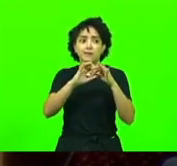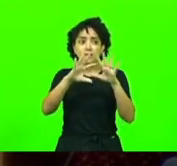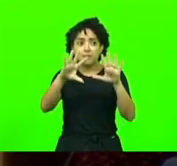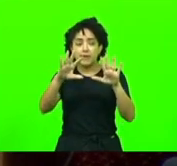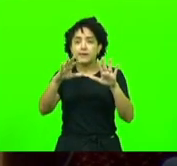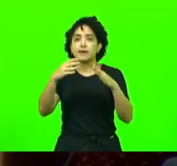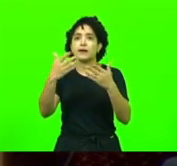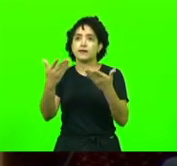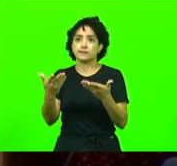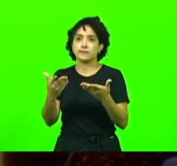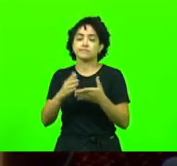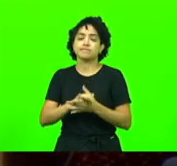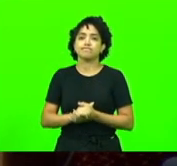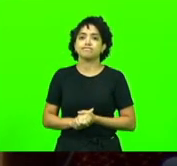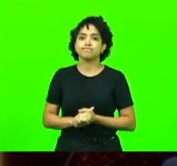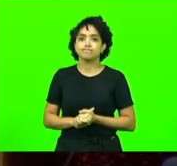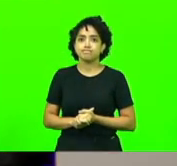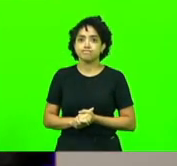os seus negócios.